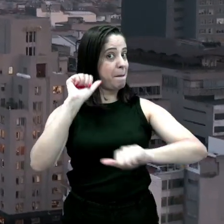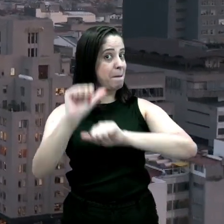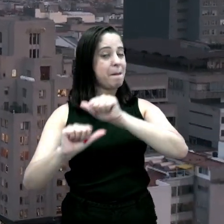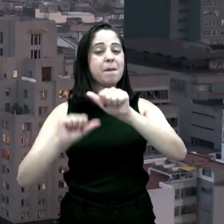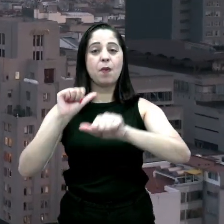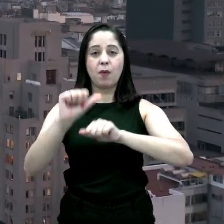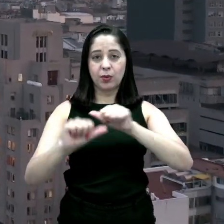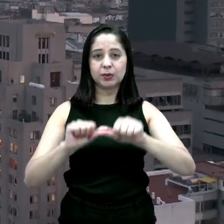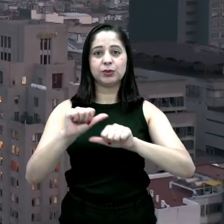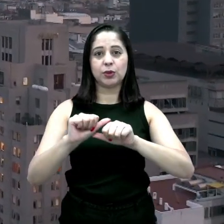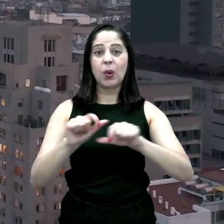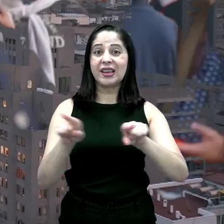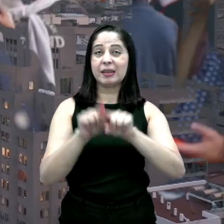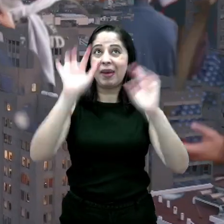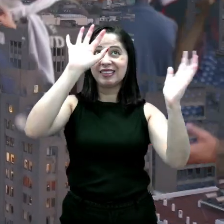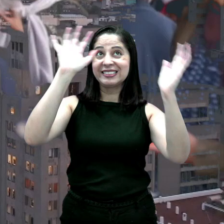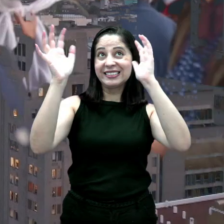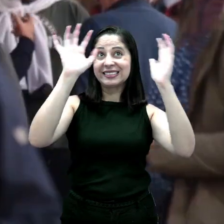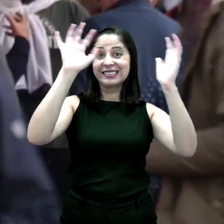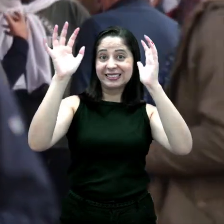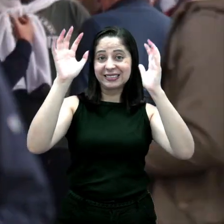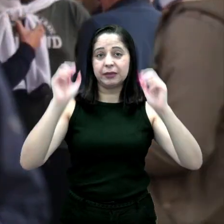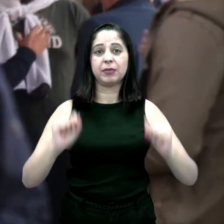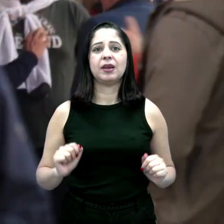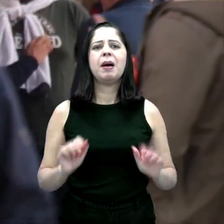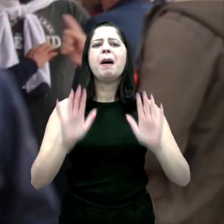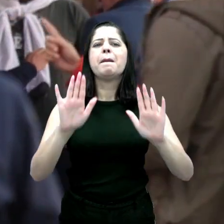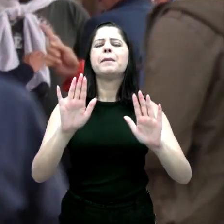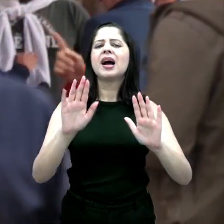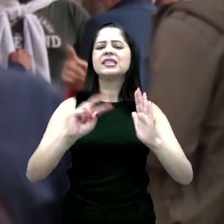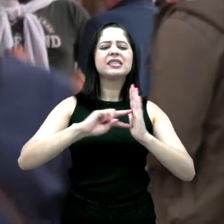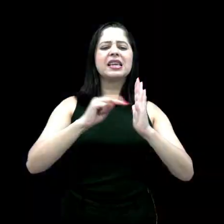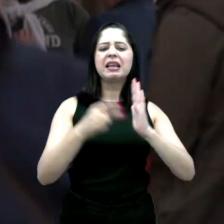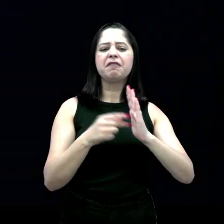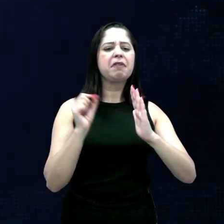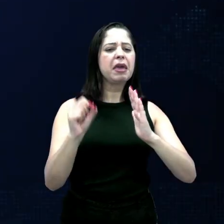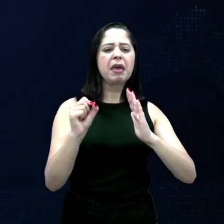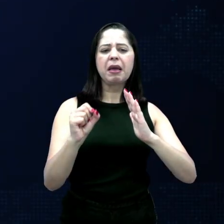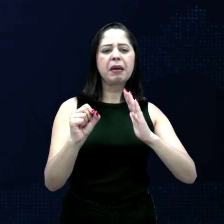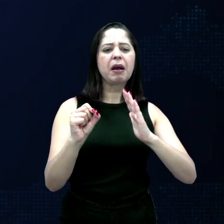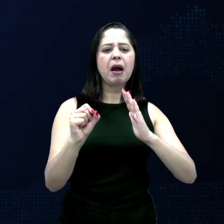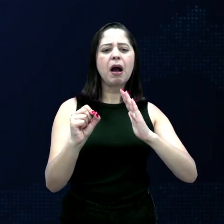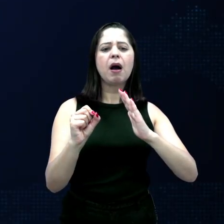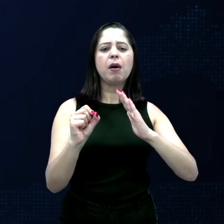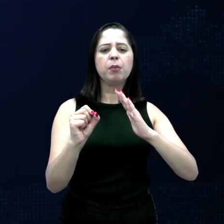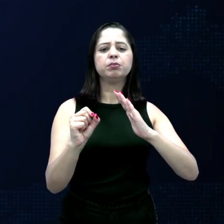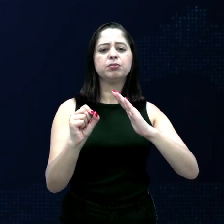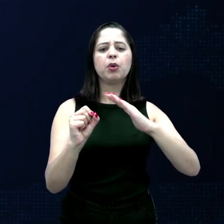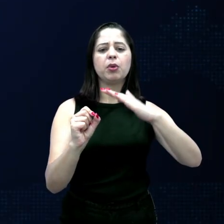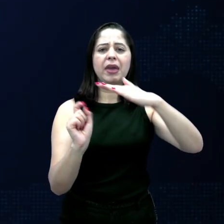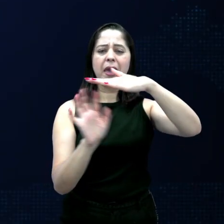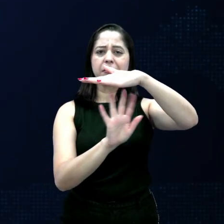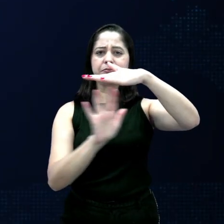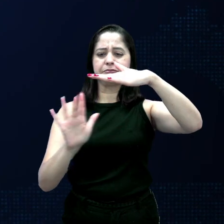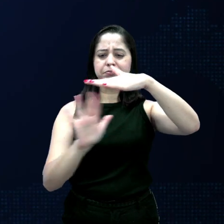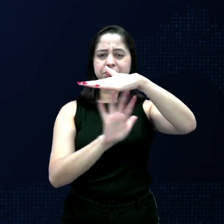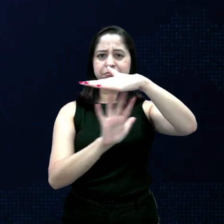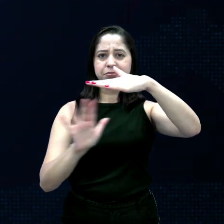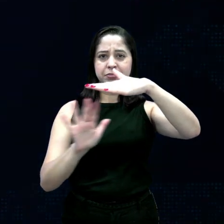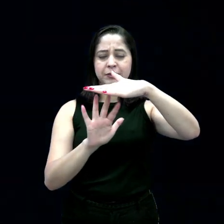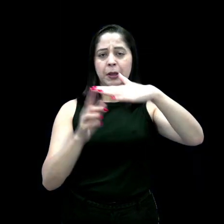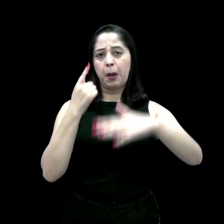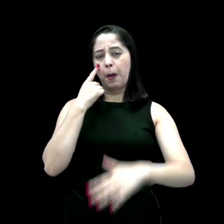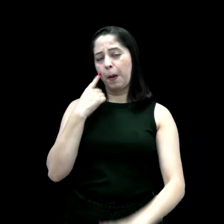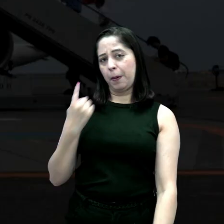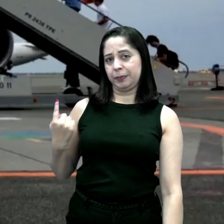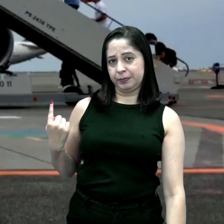e, atualmente, climáticas. Mas o que é ser migrante? Segundo a Organização Internacional para